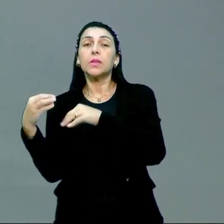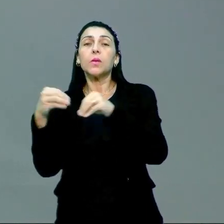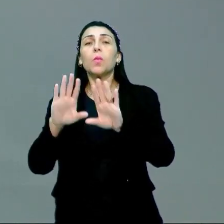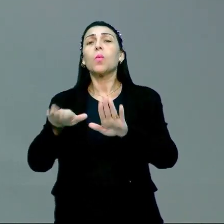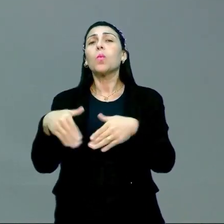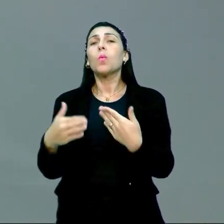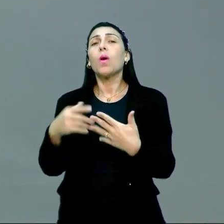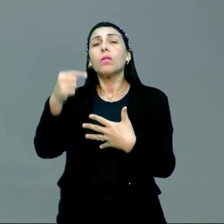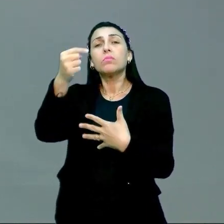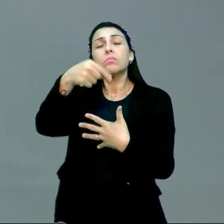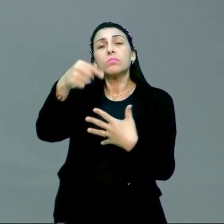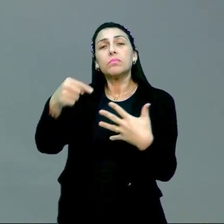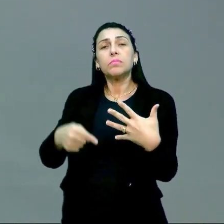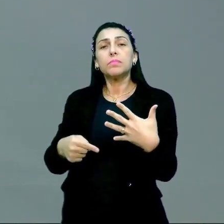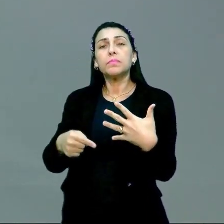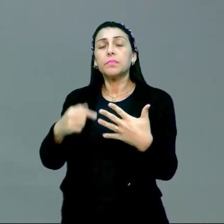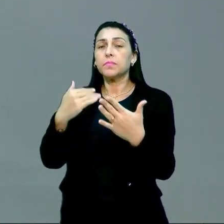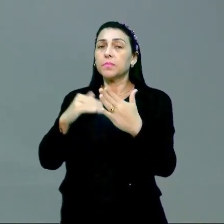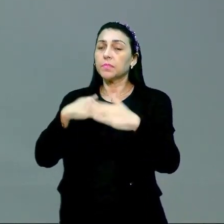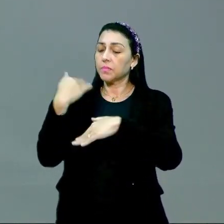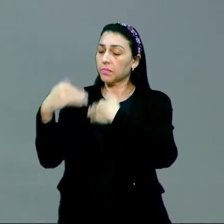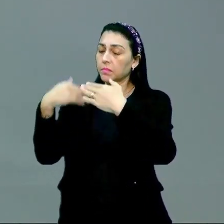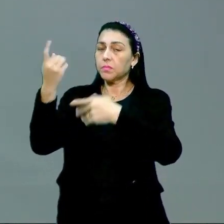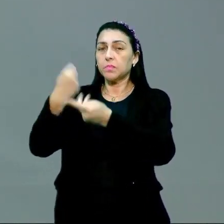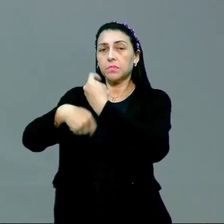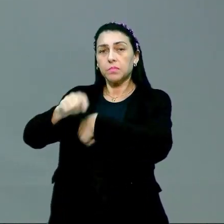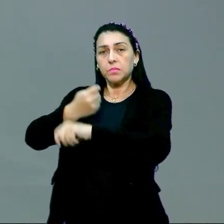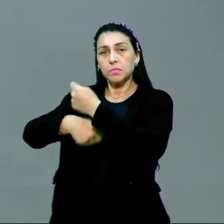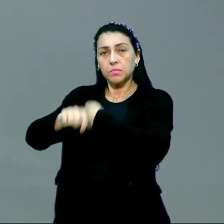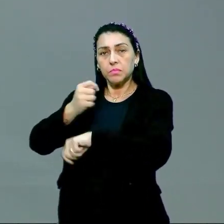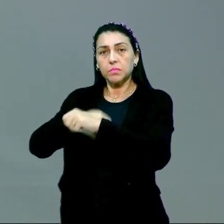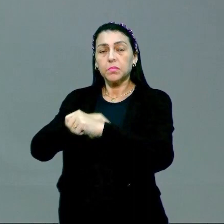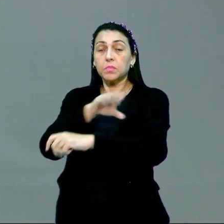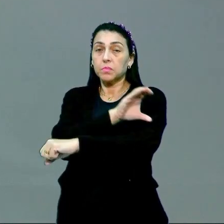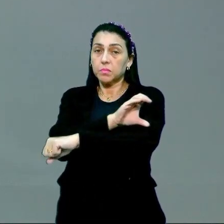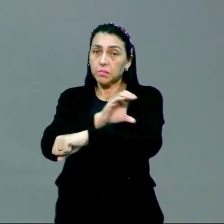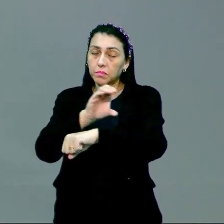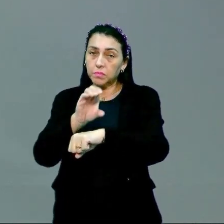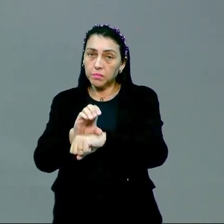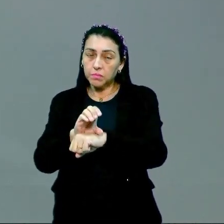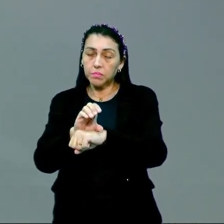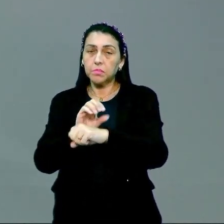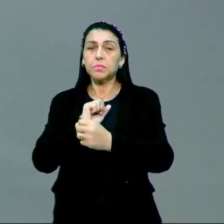esses de atração? Desenvolvimento econômico, cultura,